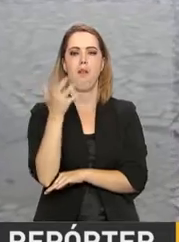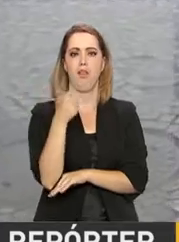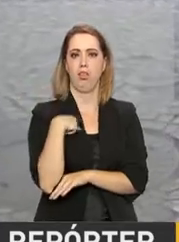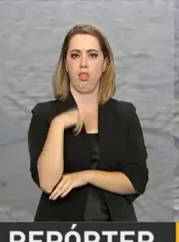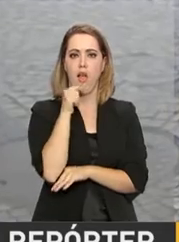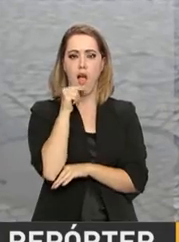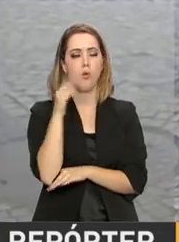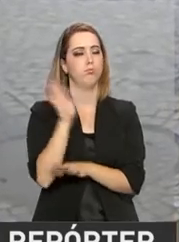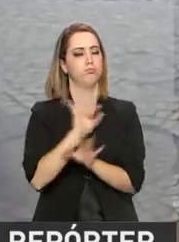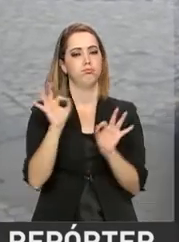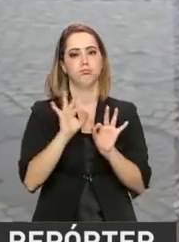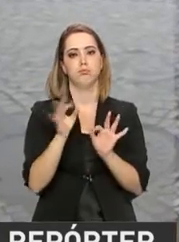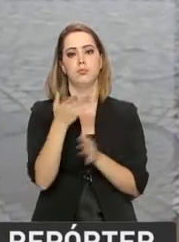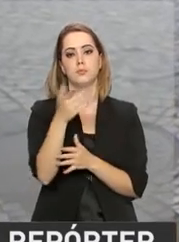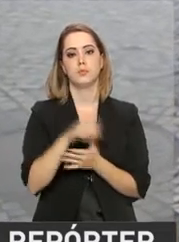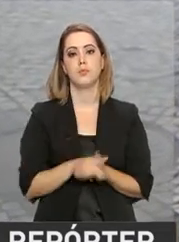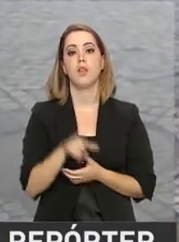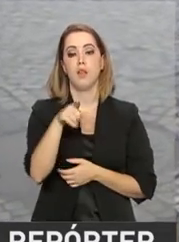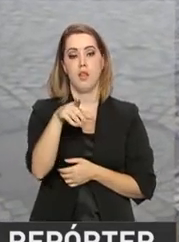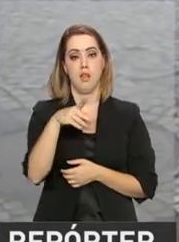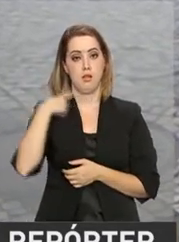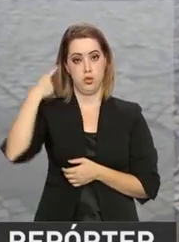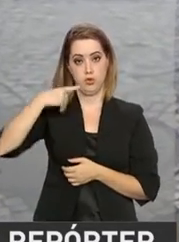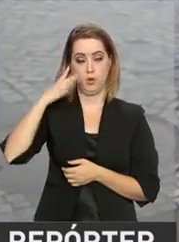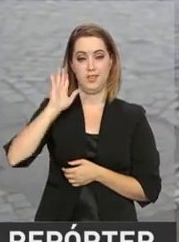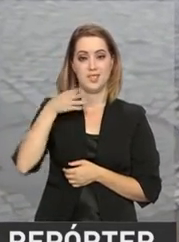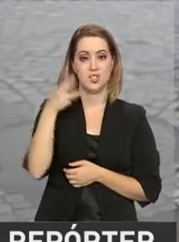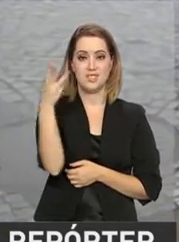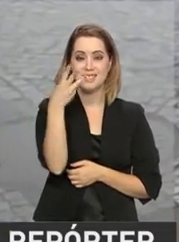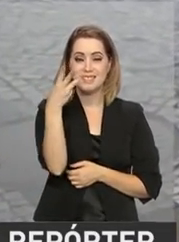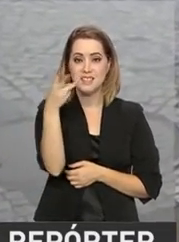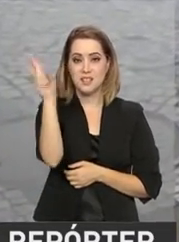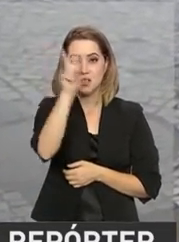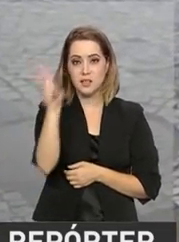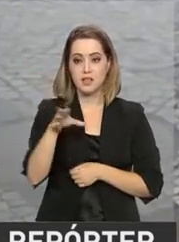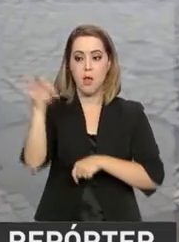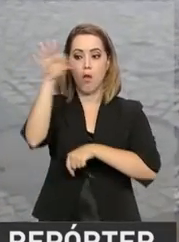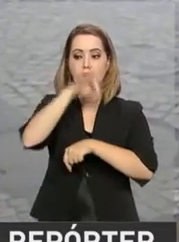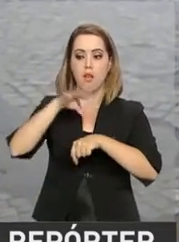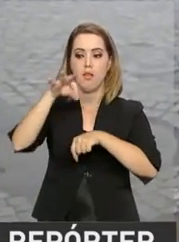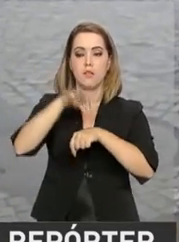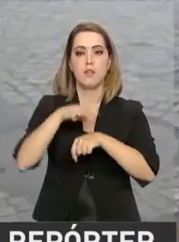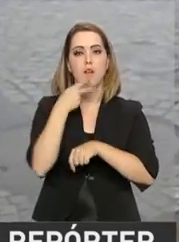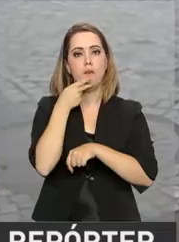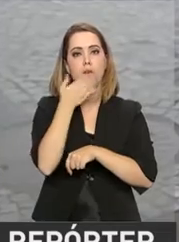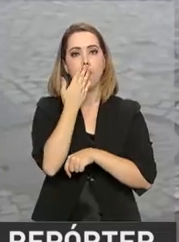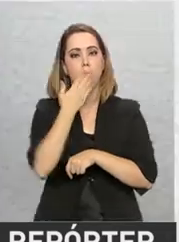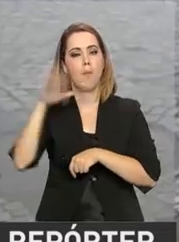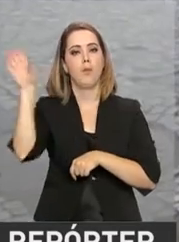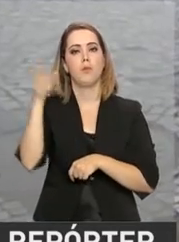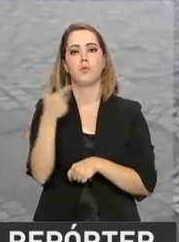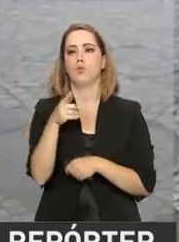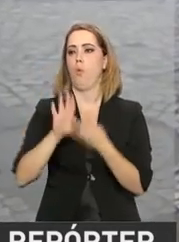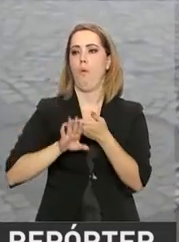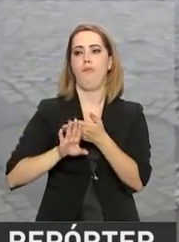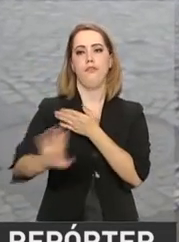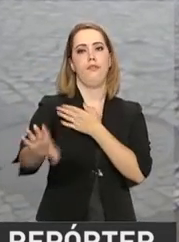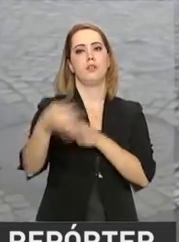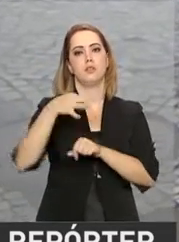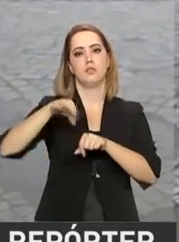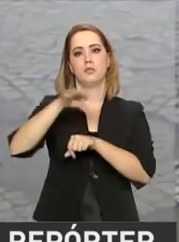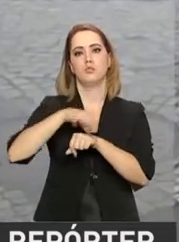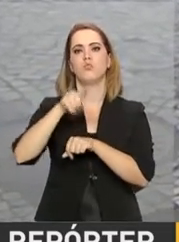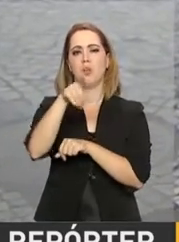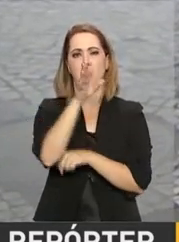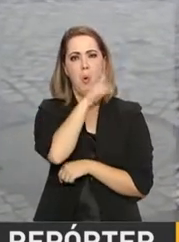sobrando. Esta advogada já teve dengue 3 vezes e promete que não vai mais dar chance para o mosquito. É bem severo, é bem